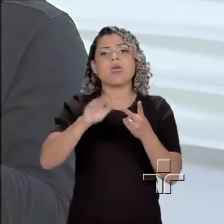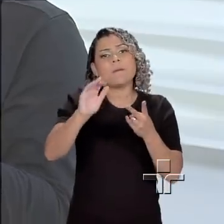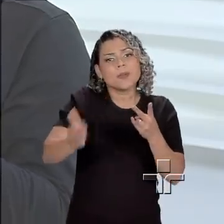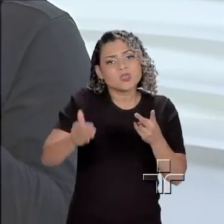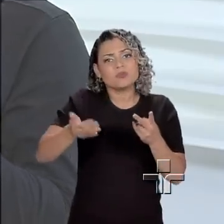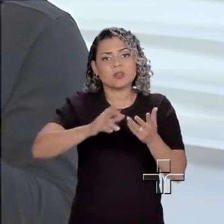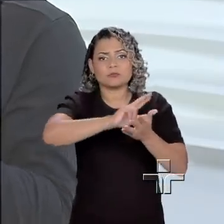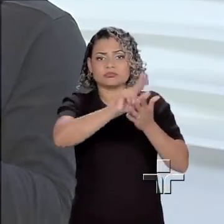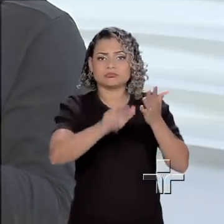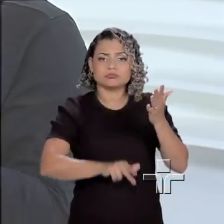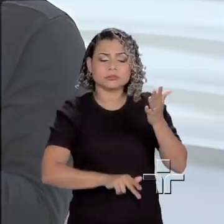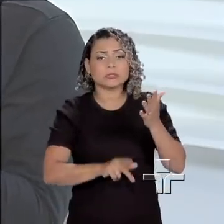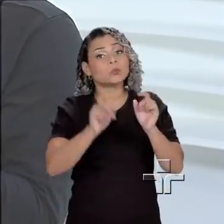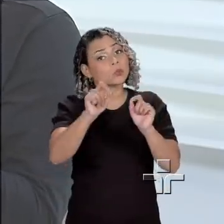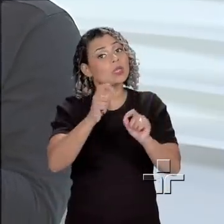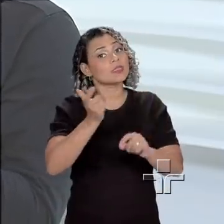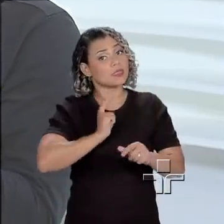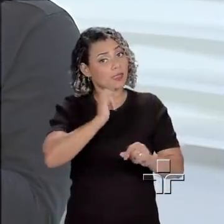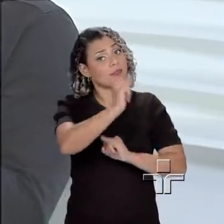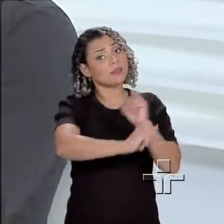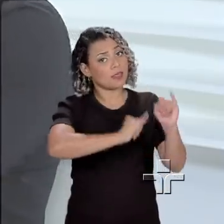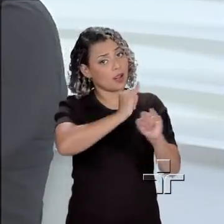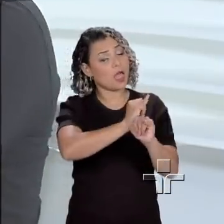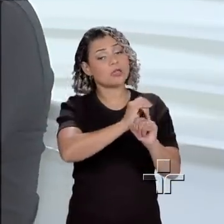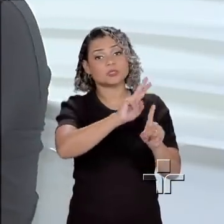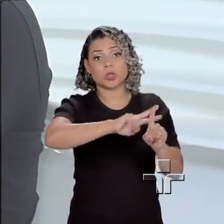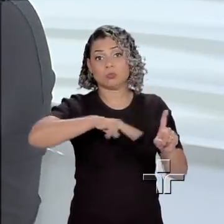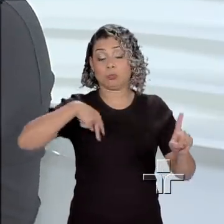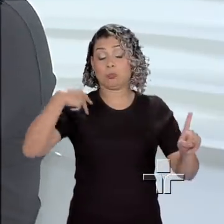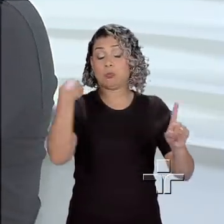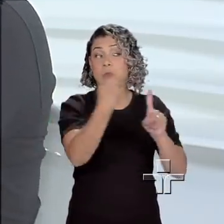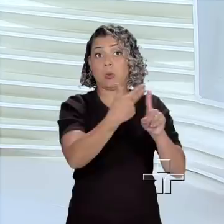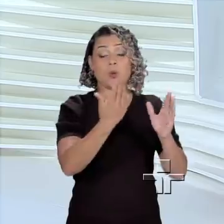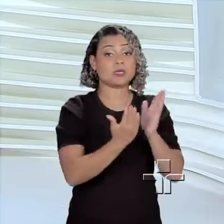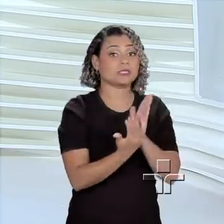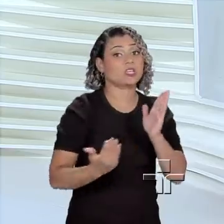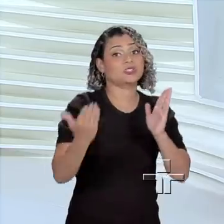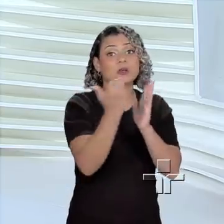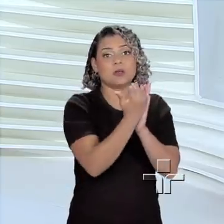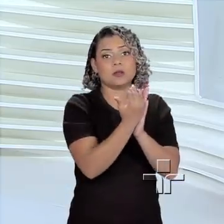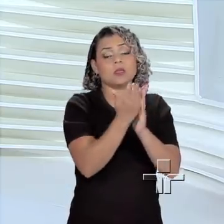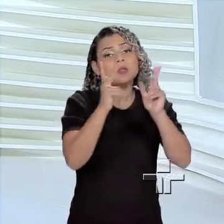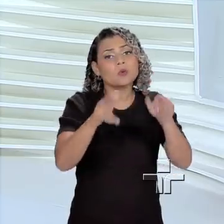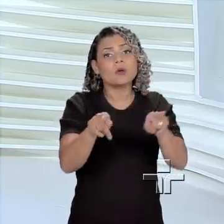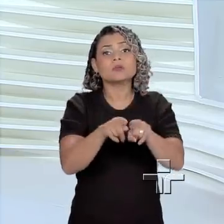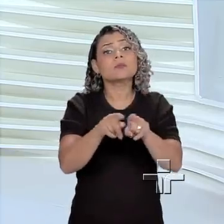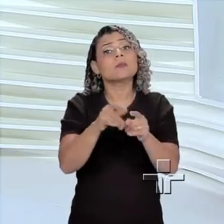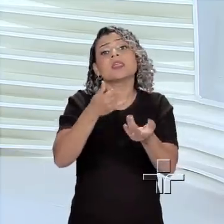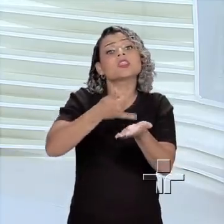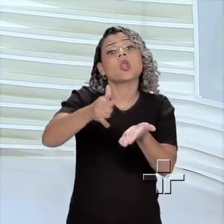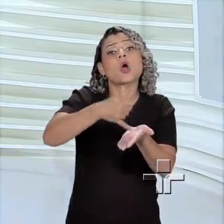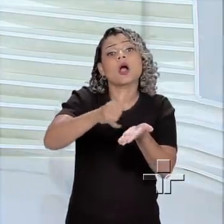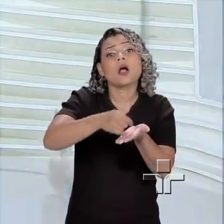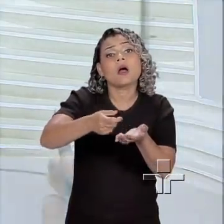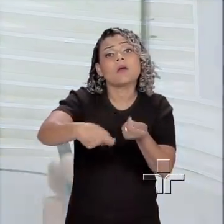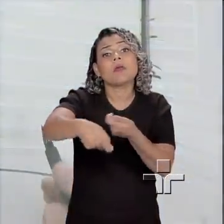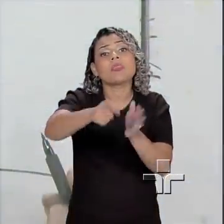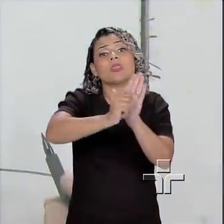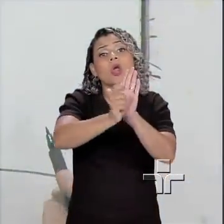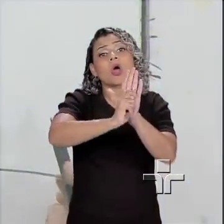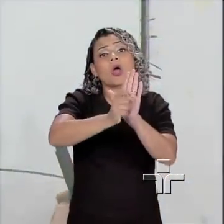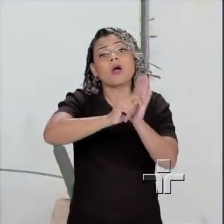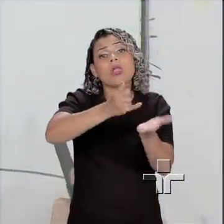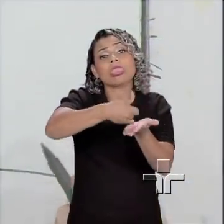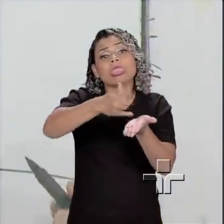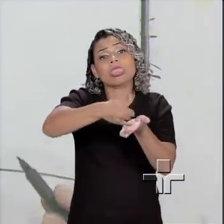papel dramático aí. A gente tem um problema de drogas e acesso às drogas através da internet, com você usando grupos